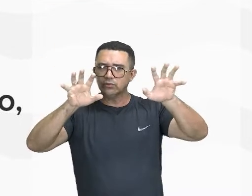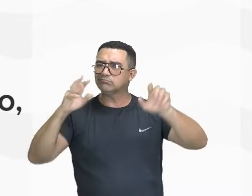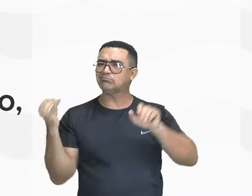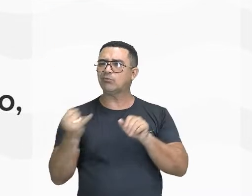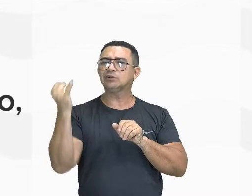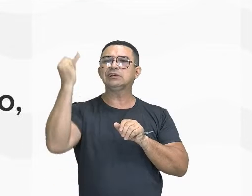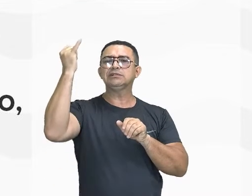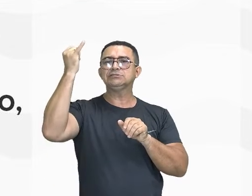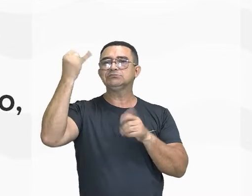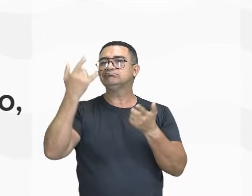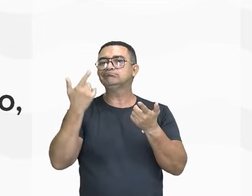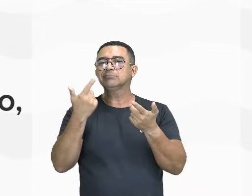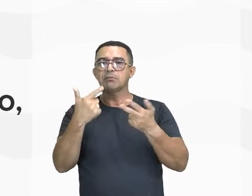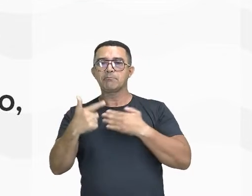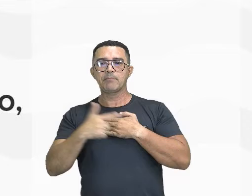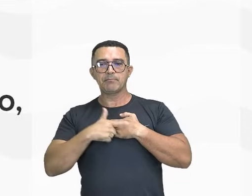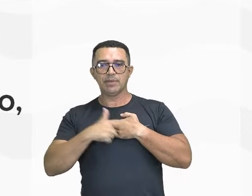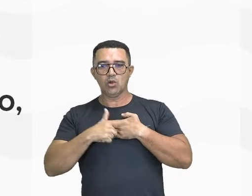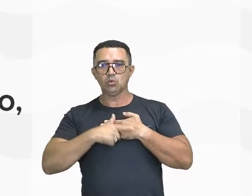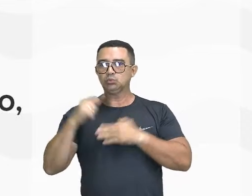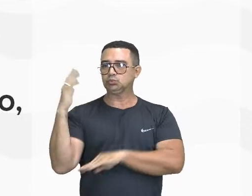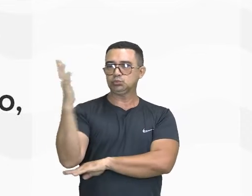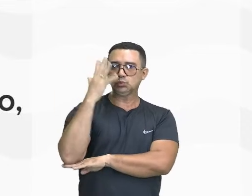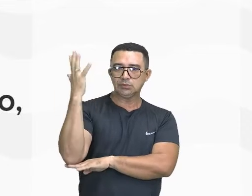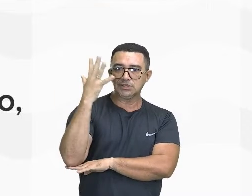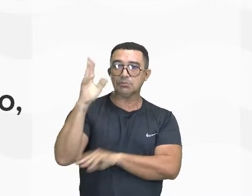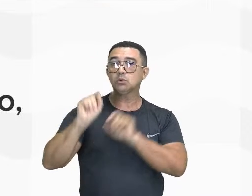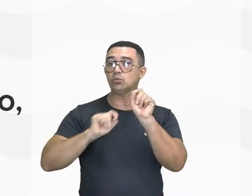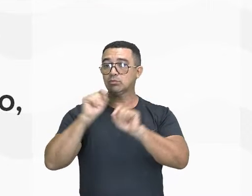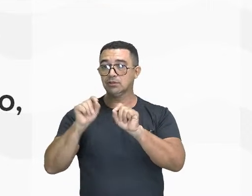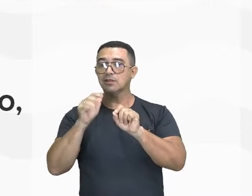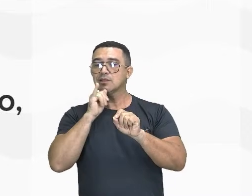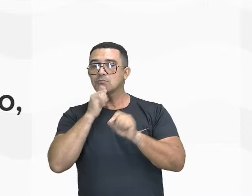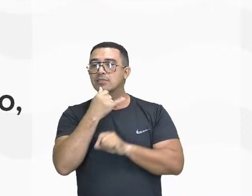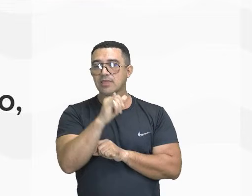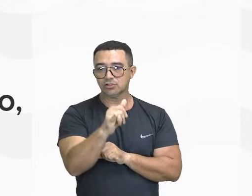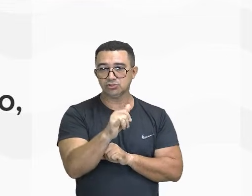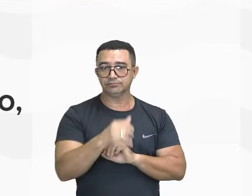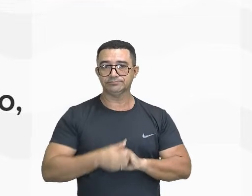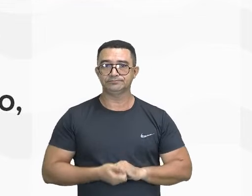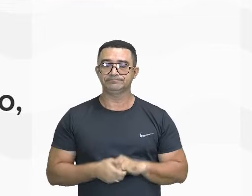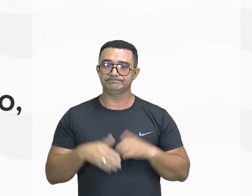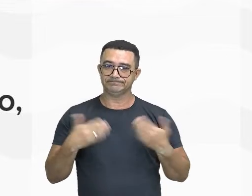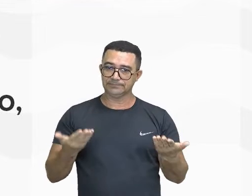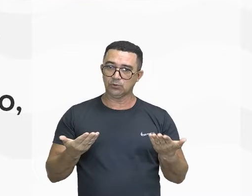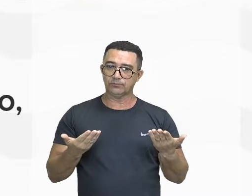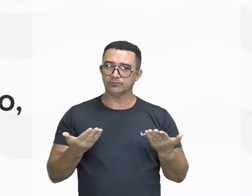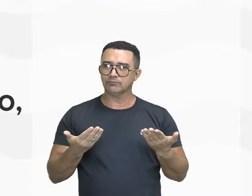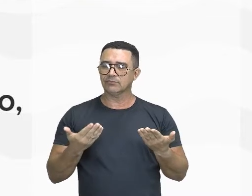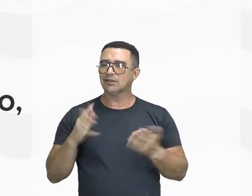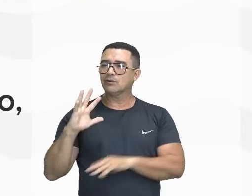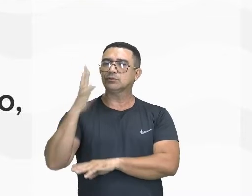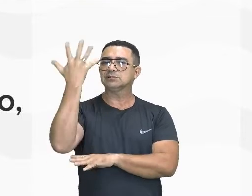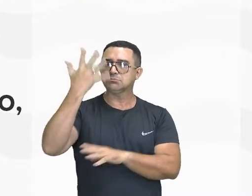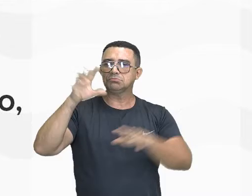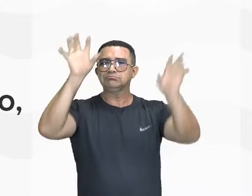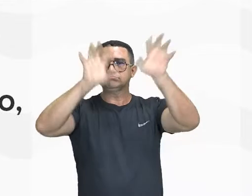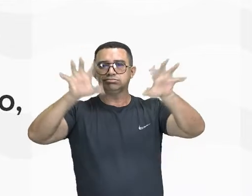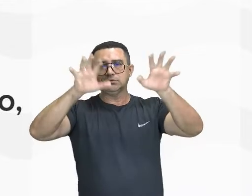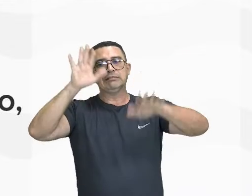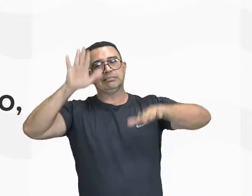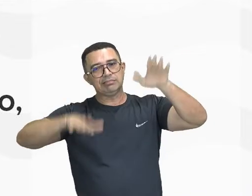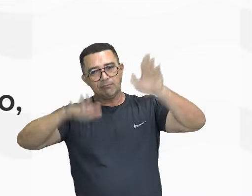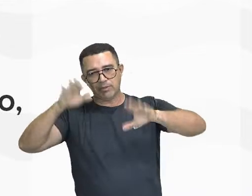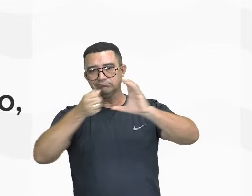clima do planeta, já que atuam no balanço de energia. No entanto, a magnitude desse efeito depende das características de